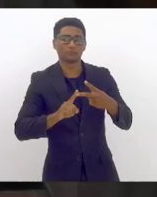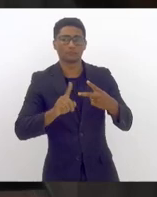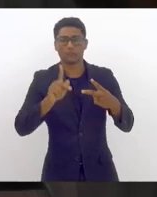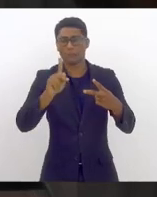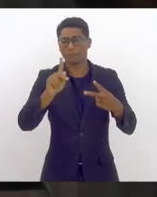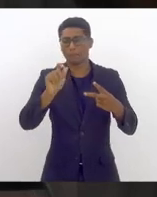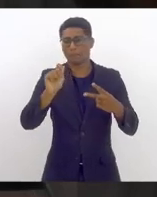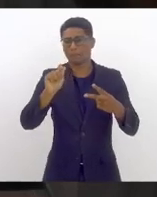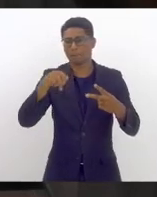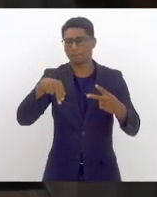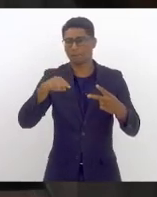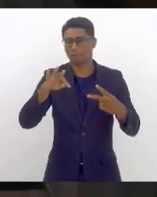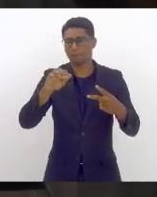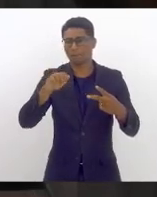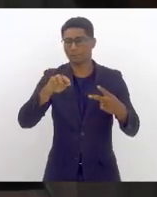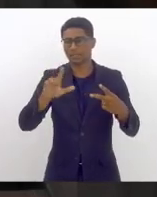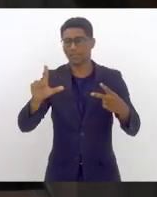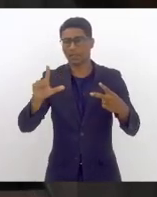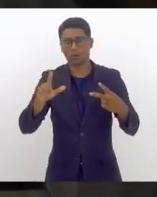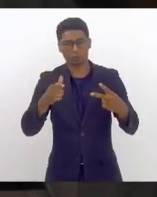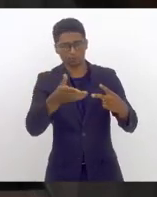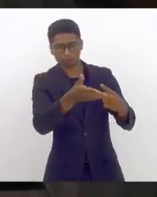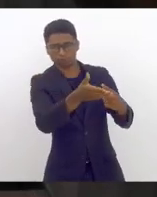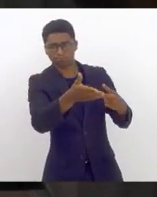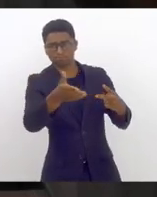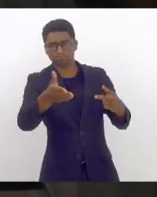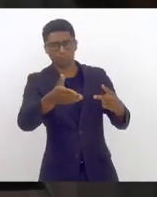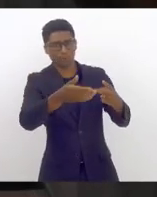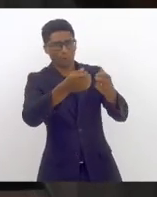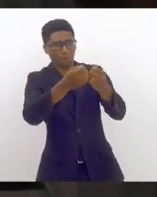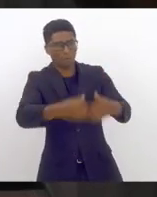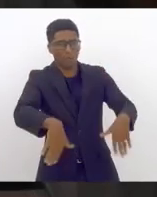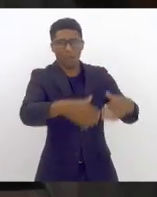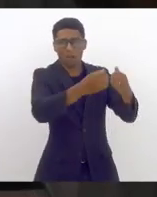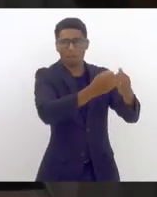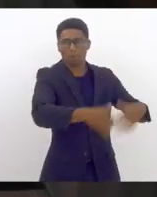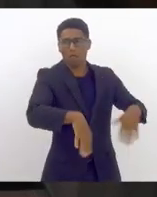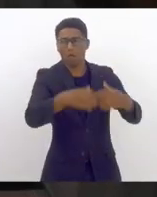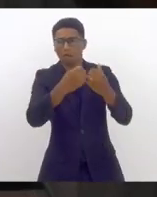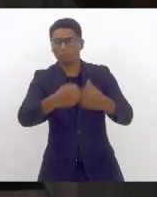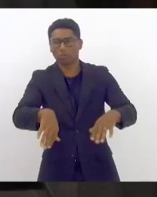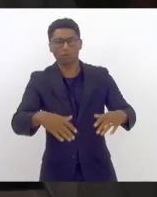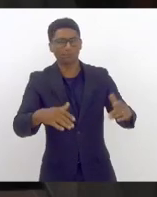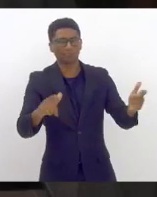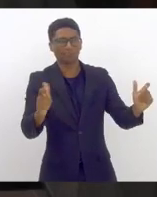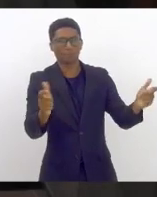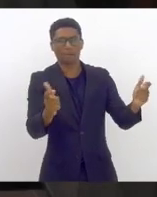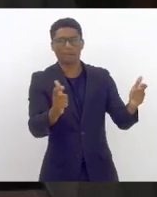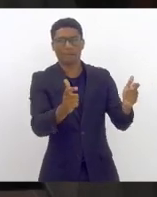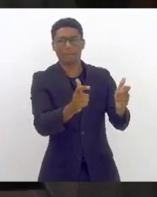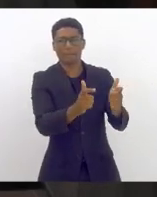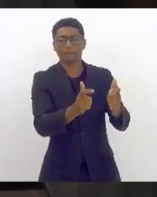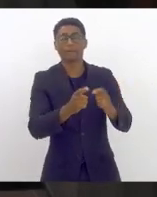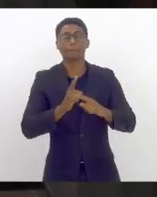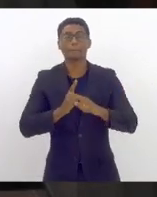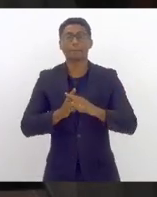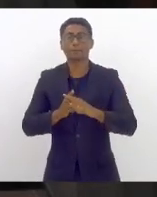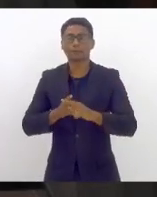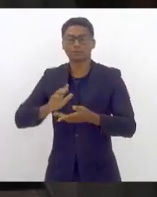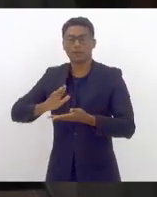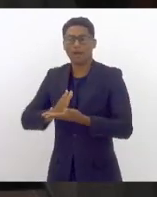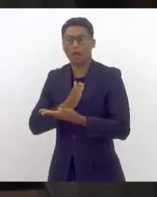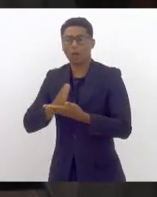dizimado por interesses menores daqueles que estão sob